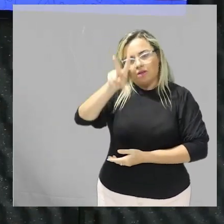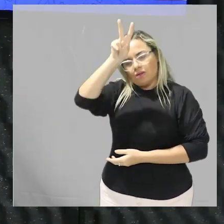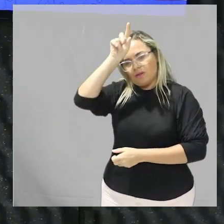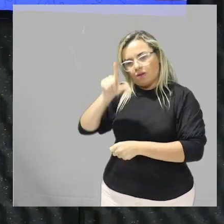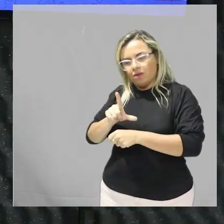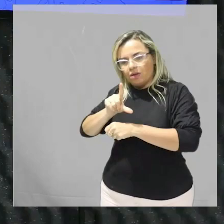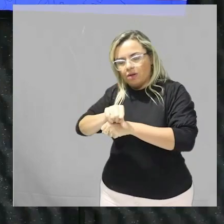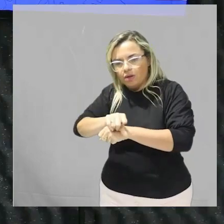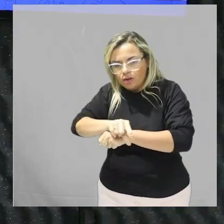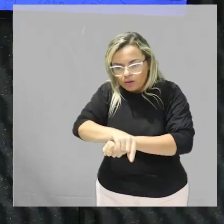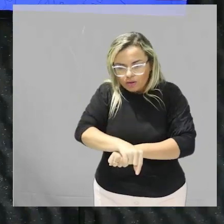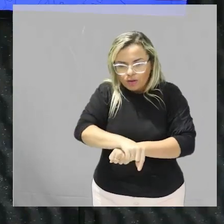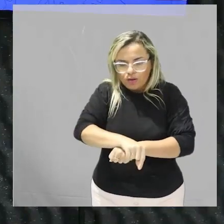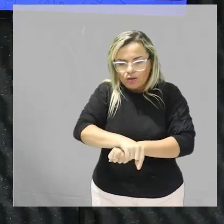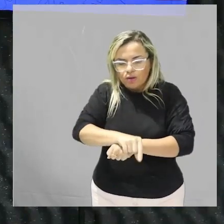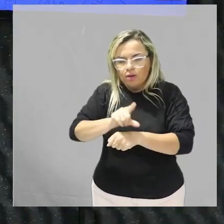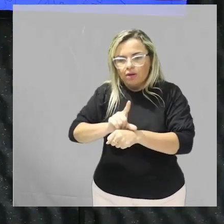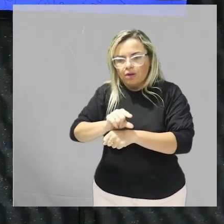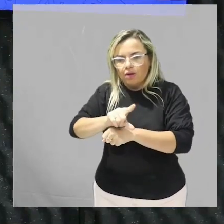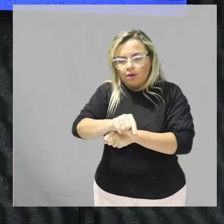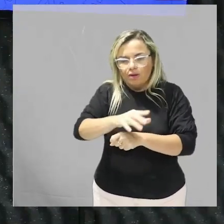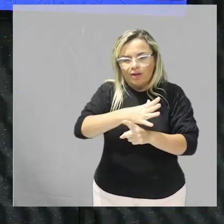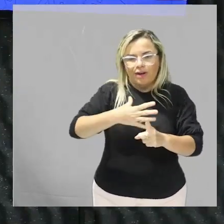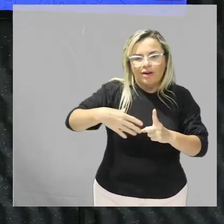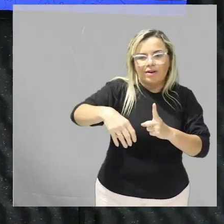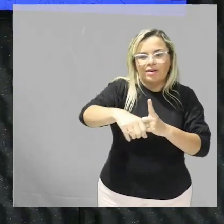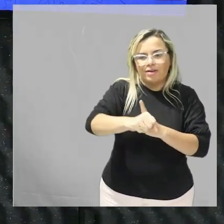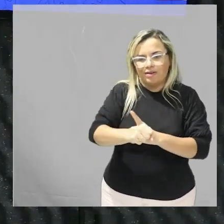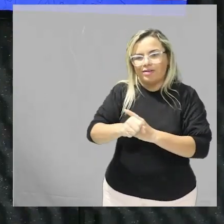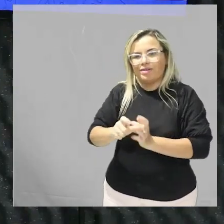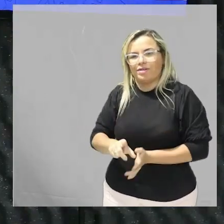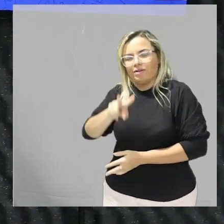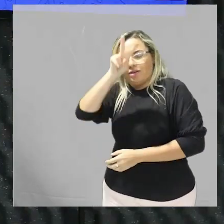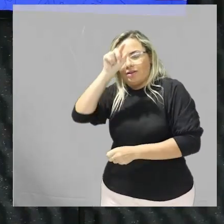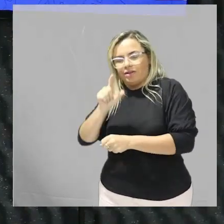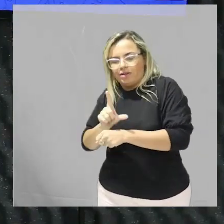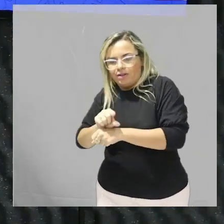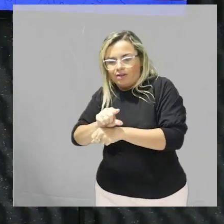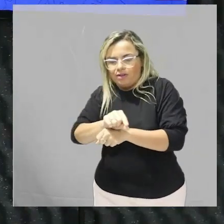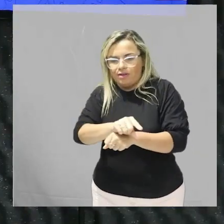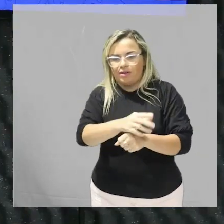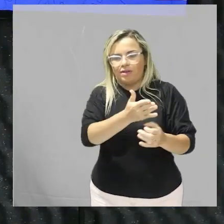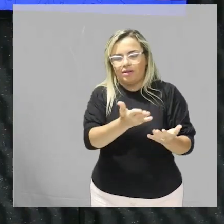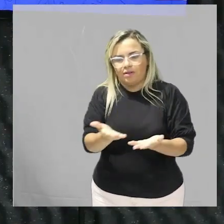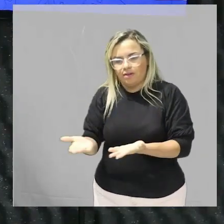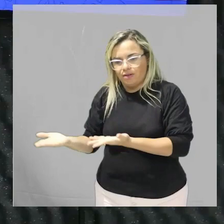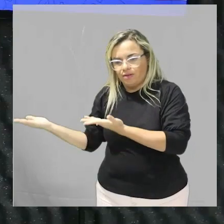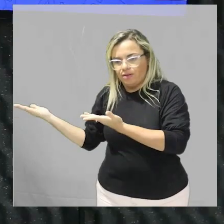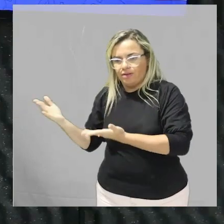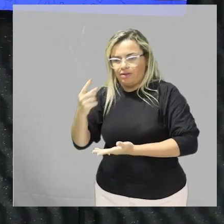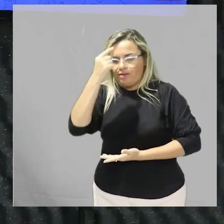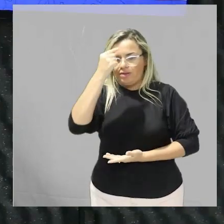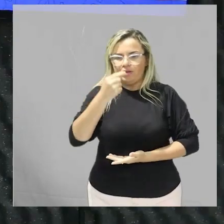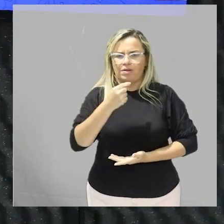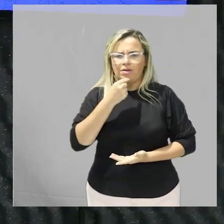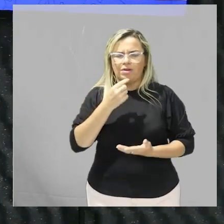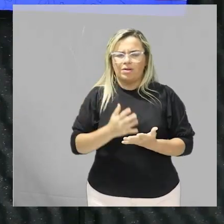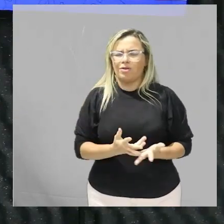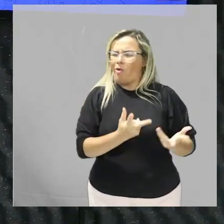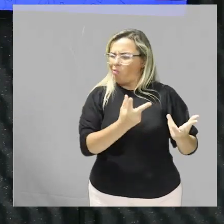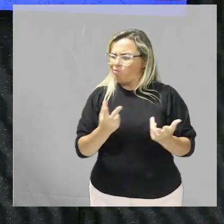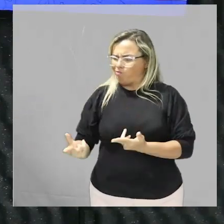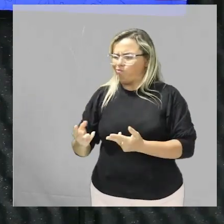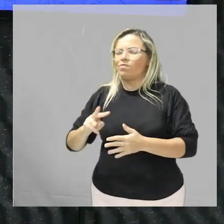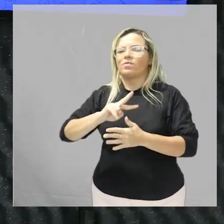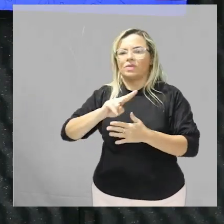né? Uma colônia, não, uma sociedade de formigas. Ou seja, esses indivíduos são da mesma espécie? São da